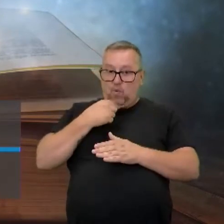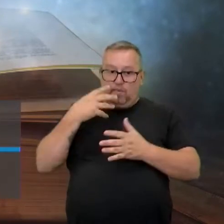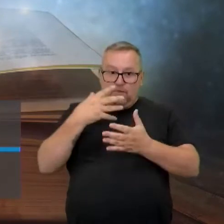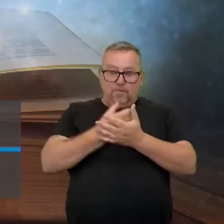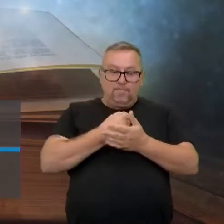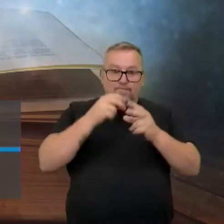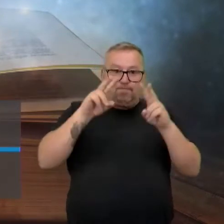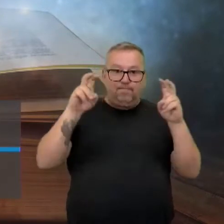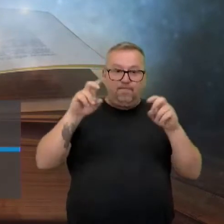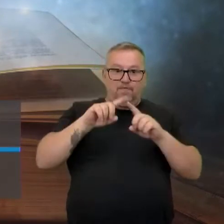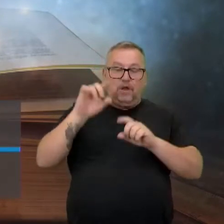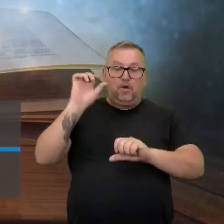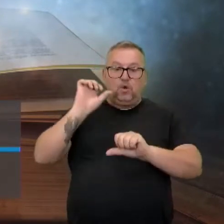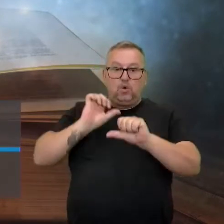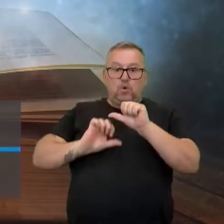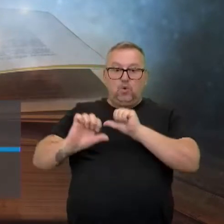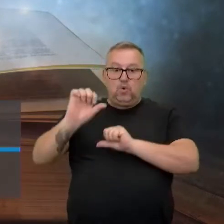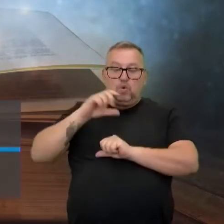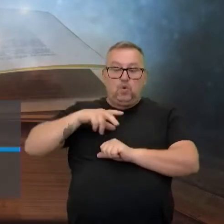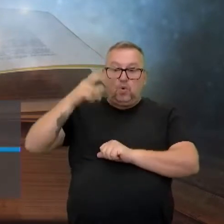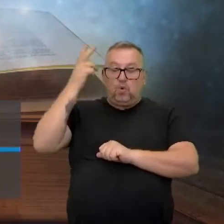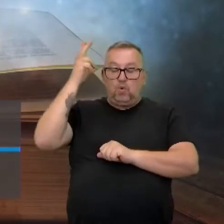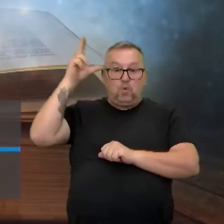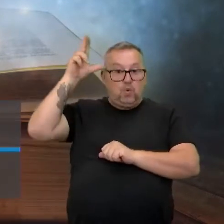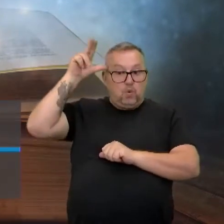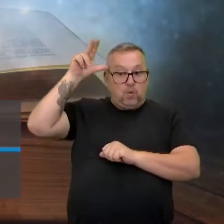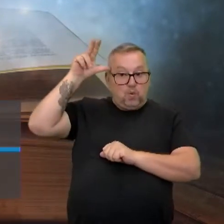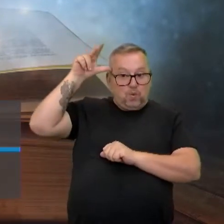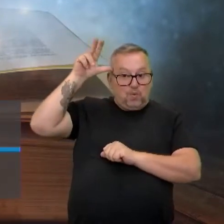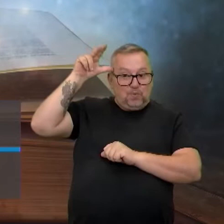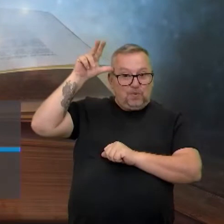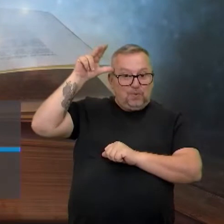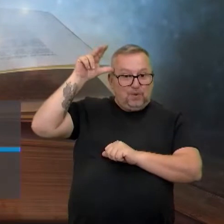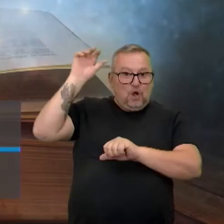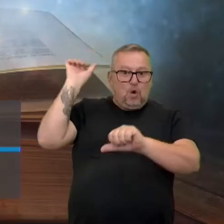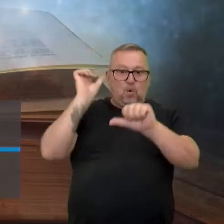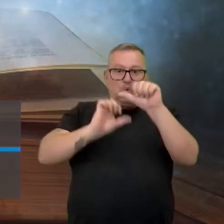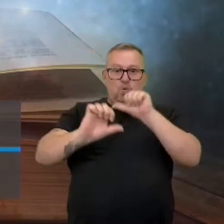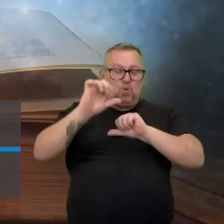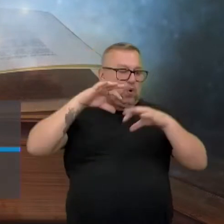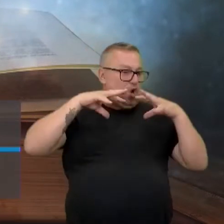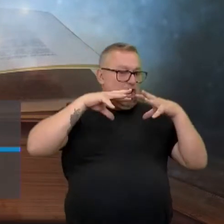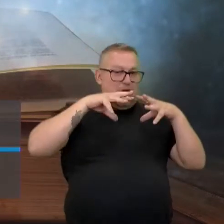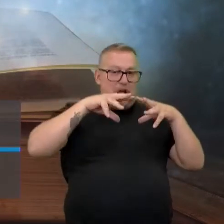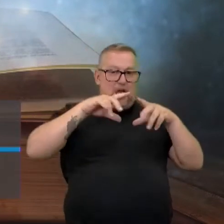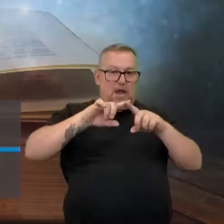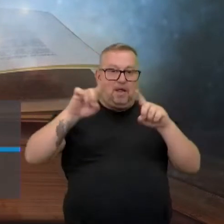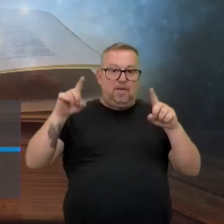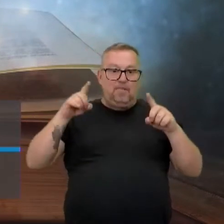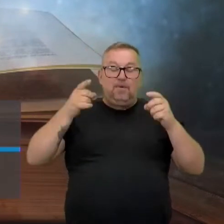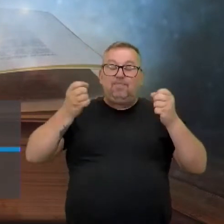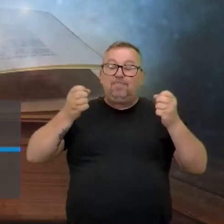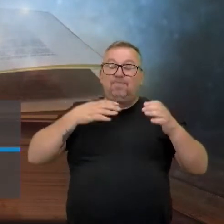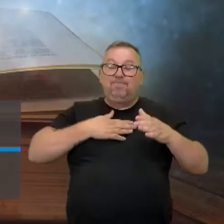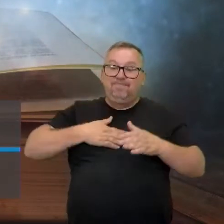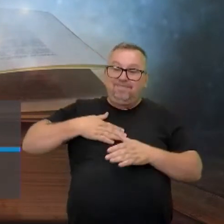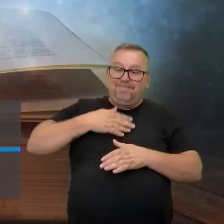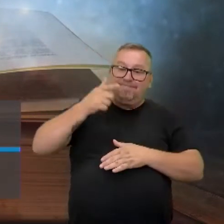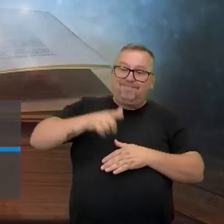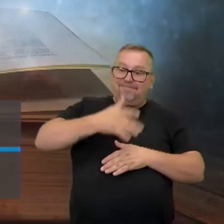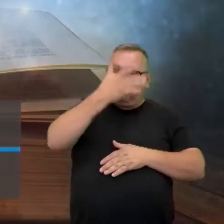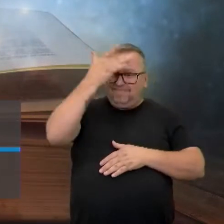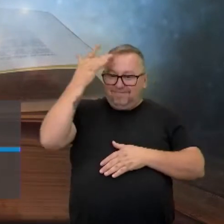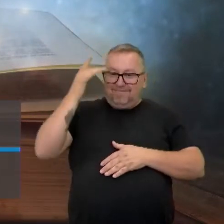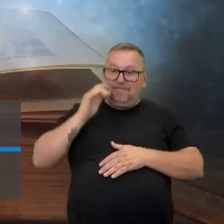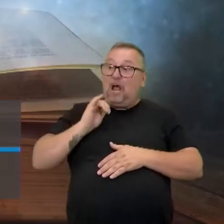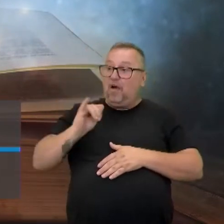certo? Ele se transforma em cavalo, ele se transforma em tudo que você pode imaginar para agradar as outras pessoas. Ele avisa